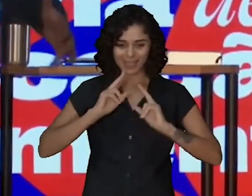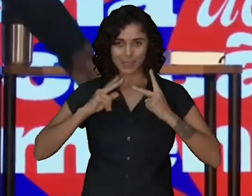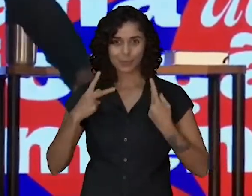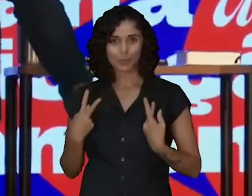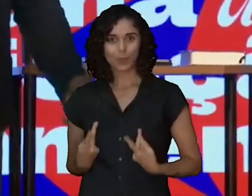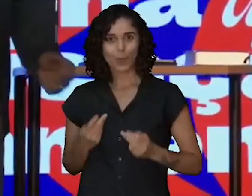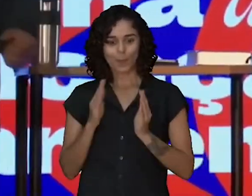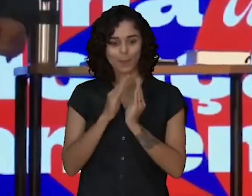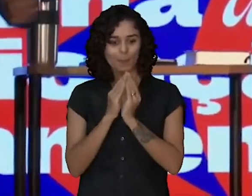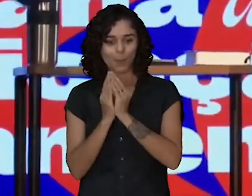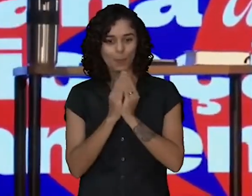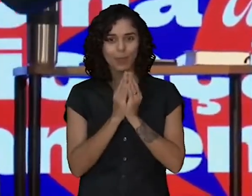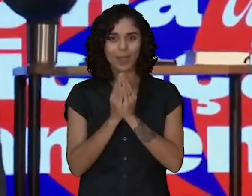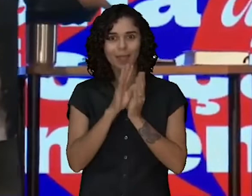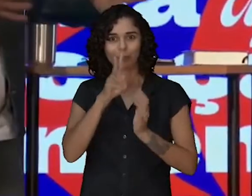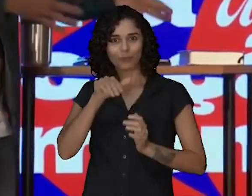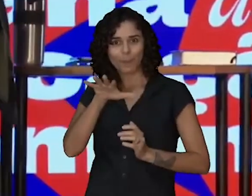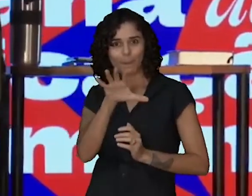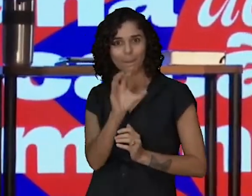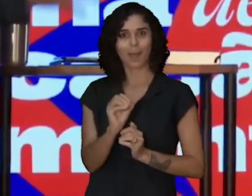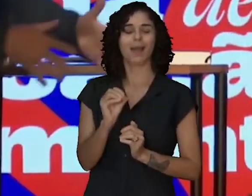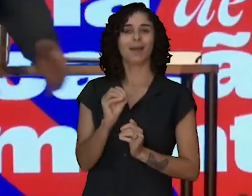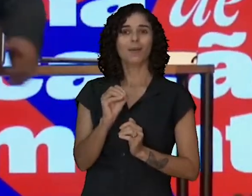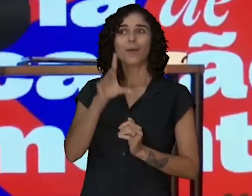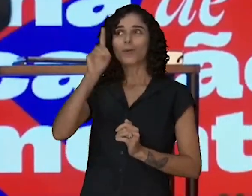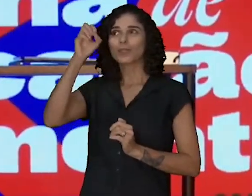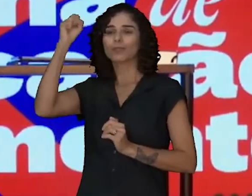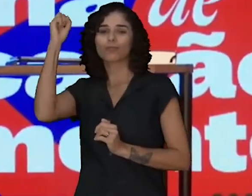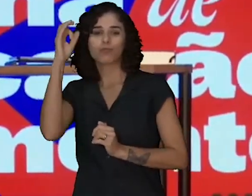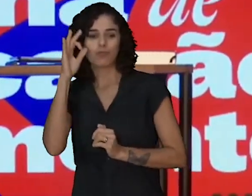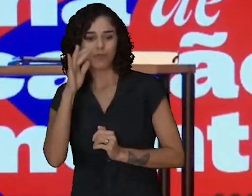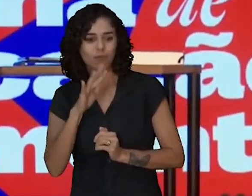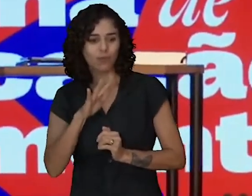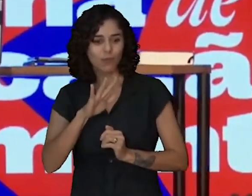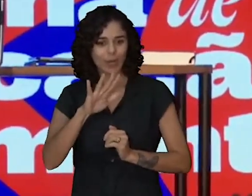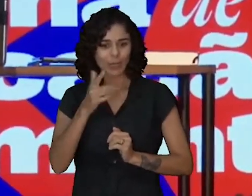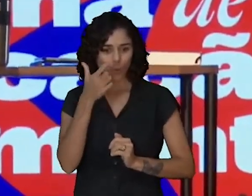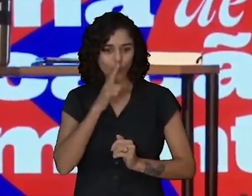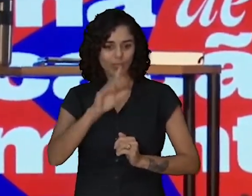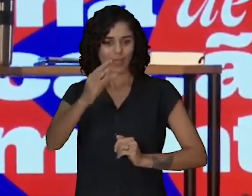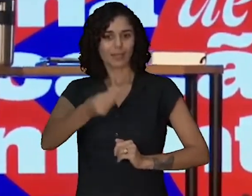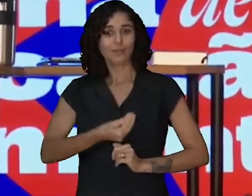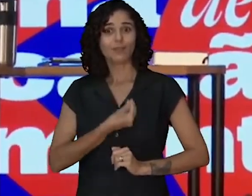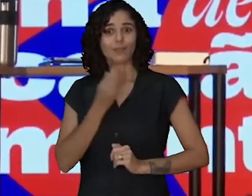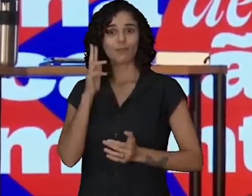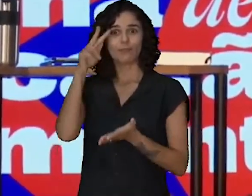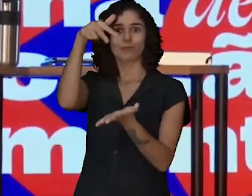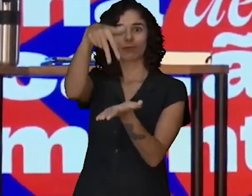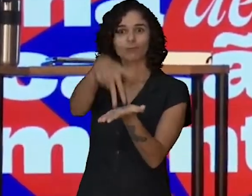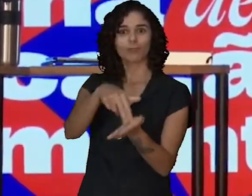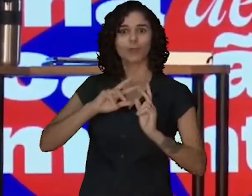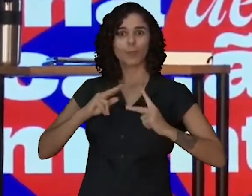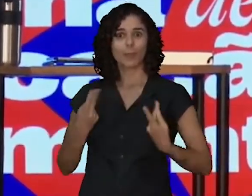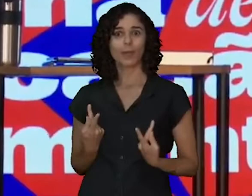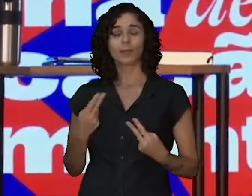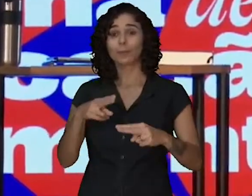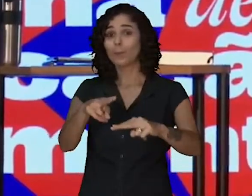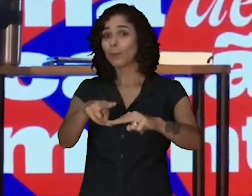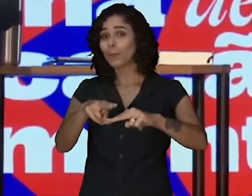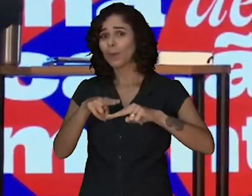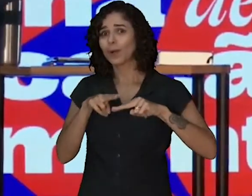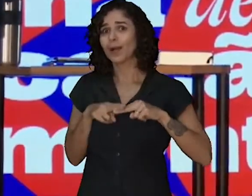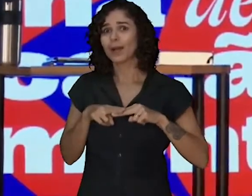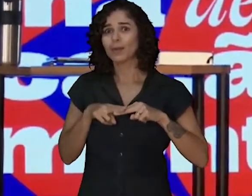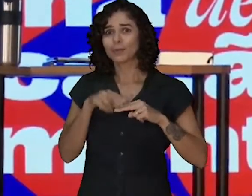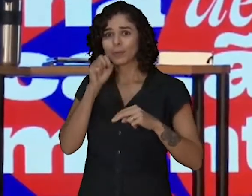boneco ganha vida, o nada, o pó da terra se torna ser vivente, porque o sopro de Deus traz